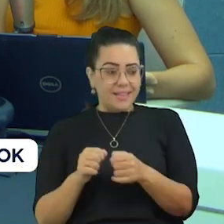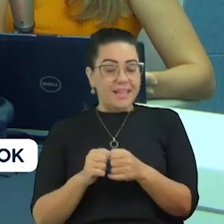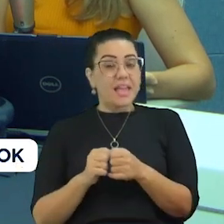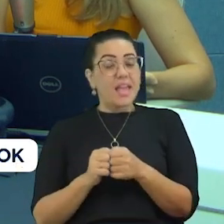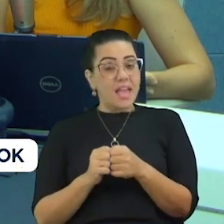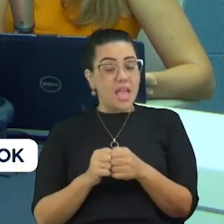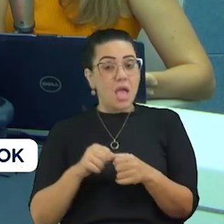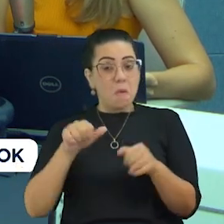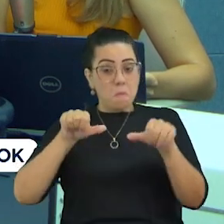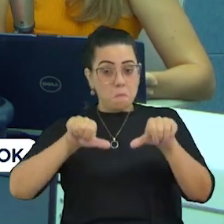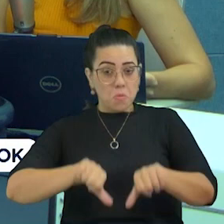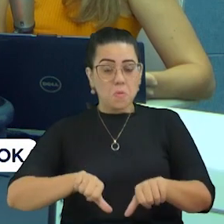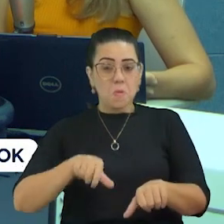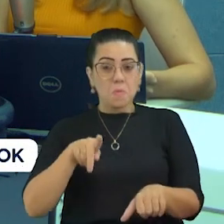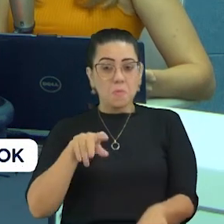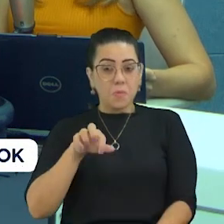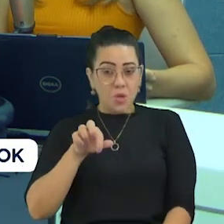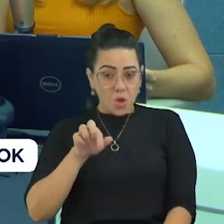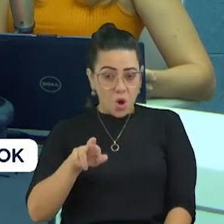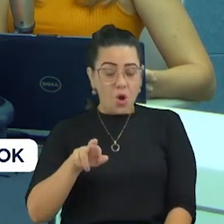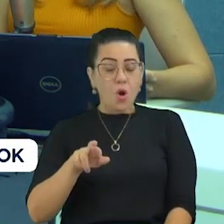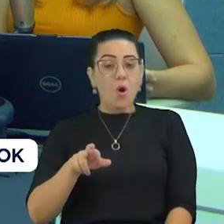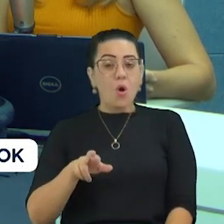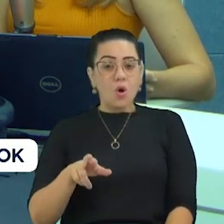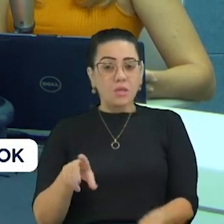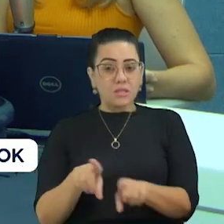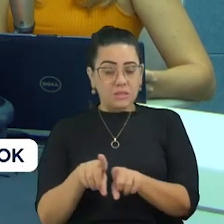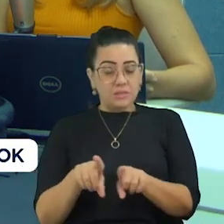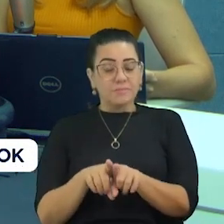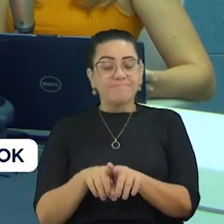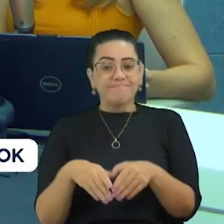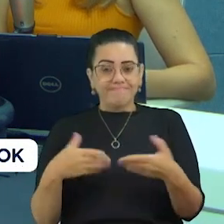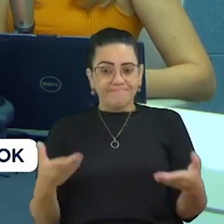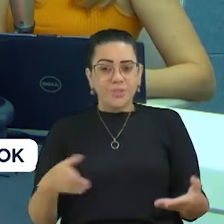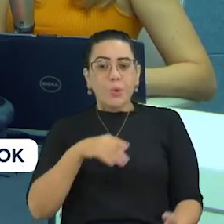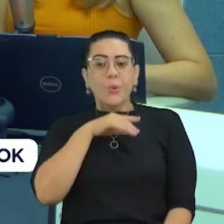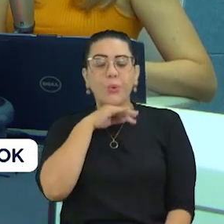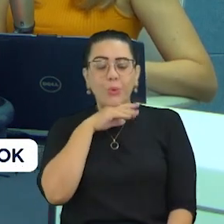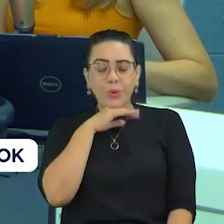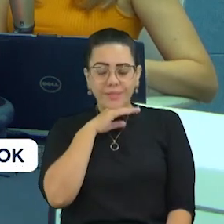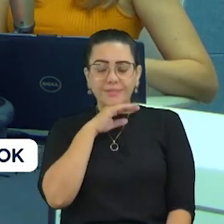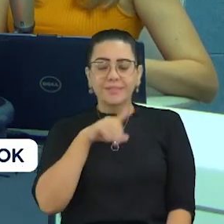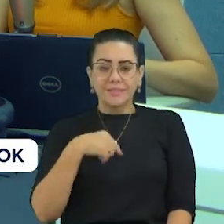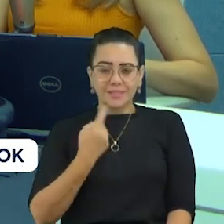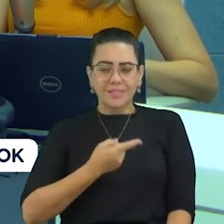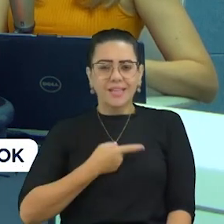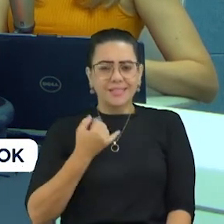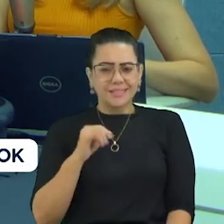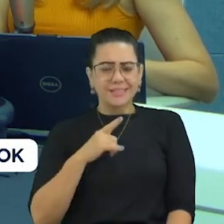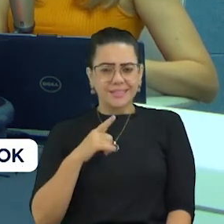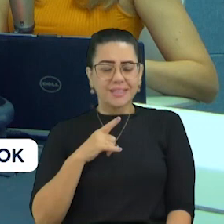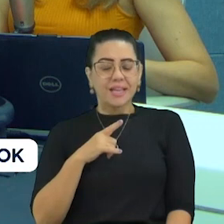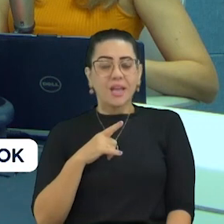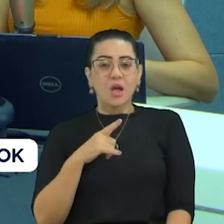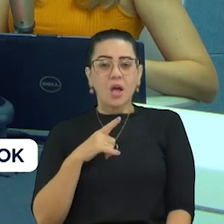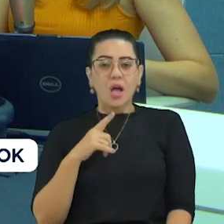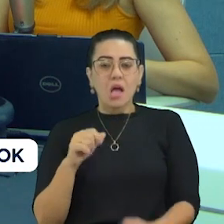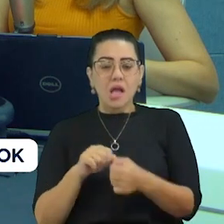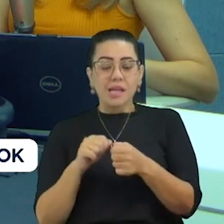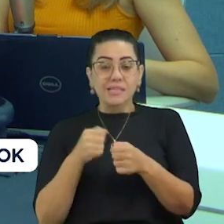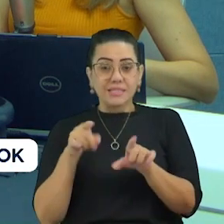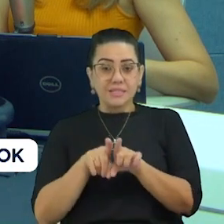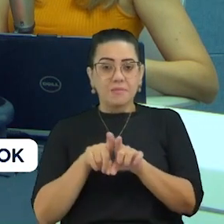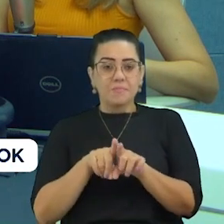nosso quadro de clínico, né? E a gente piora cepas. Porque, por exemplo, dentro